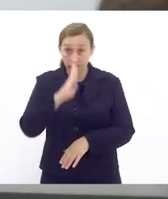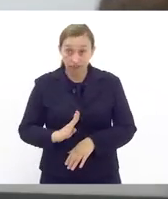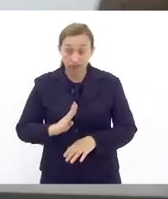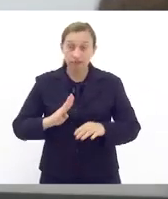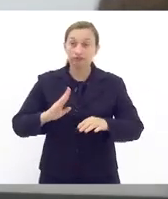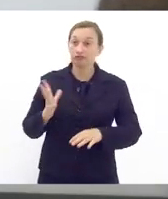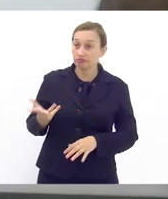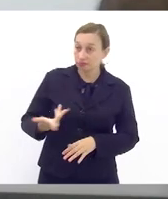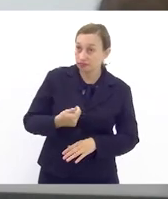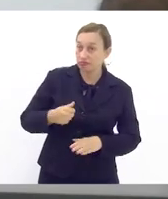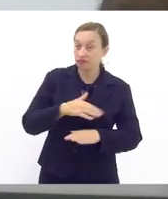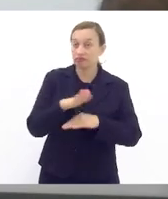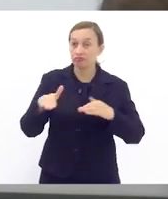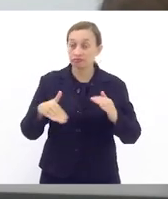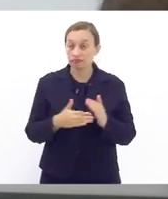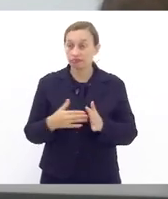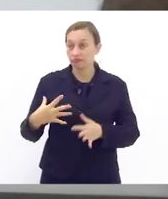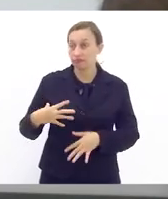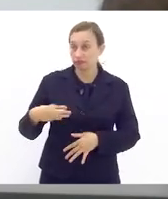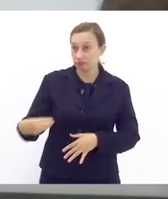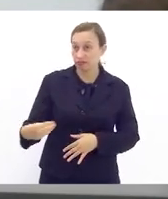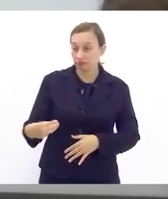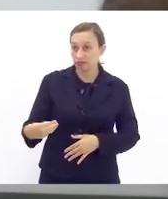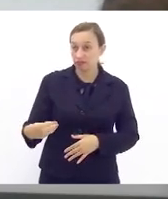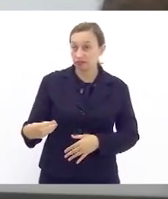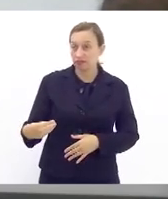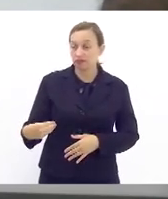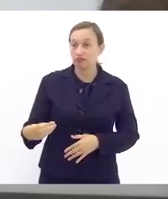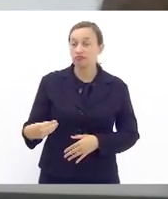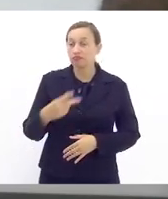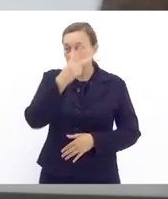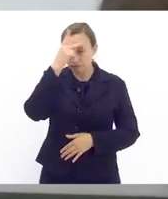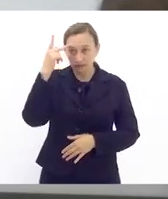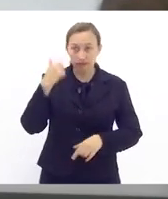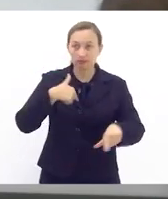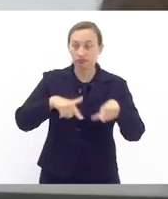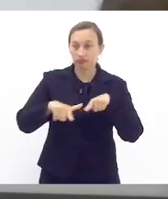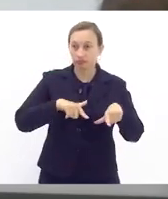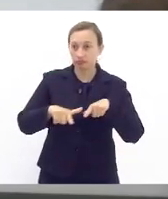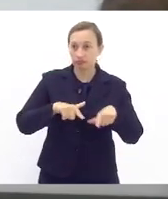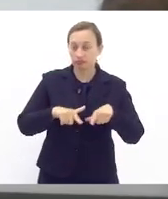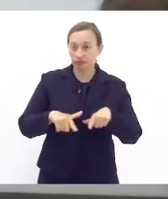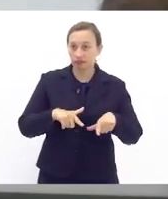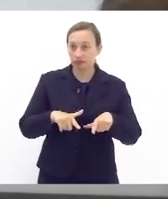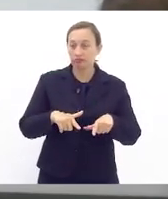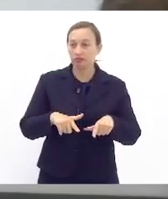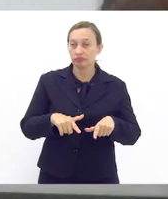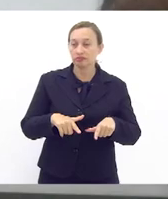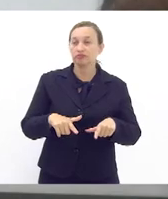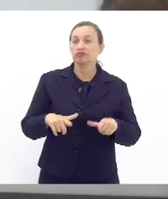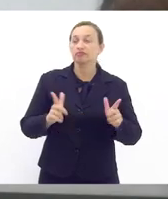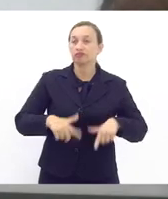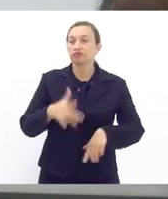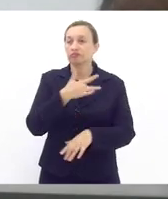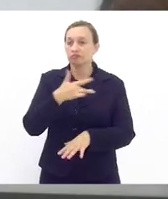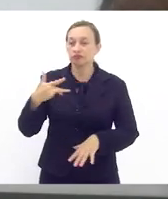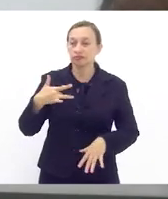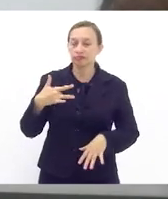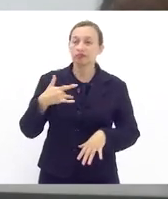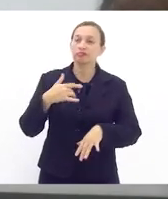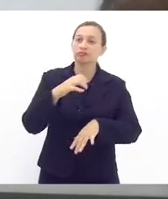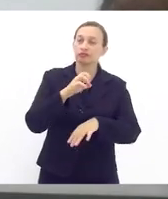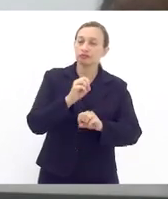de qualidade para todos os filhos da classe trabalhadora e também a garantia de ambientes saudável para o nosso profissional de educação